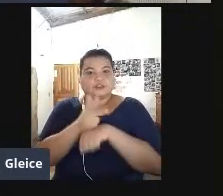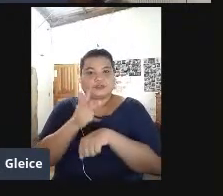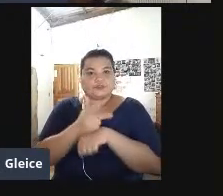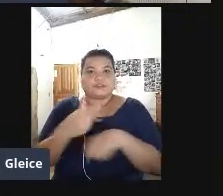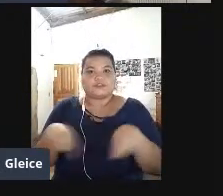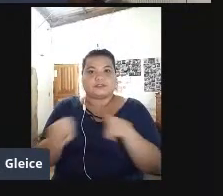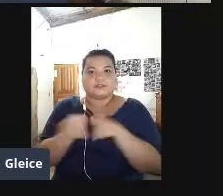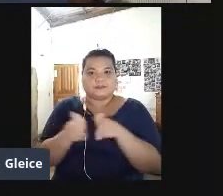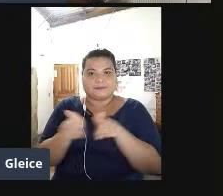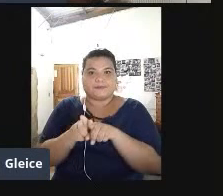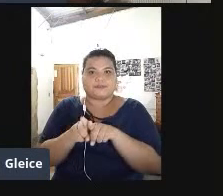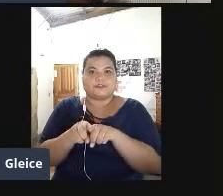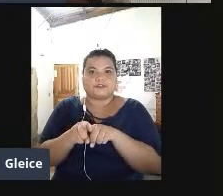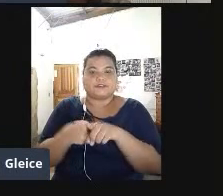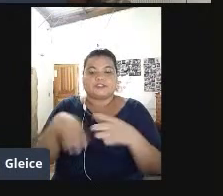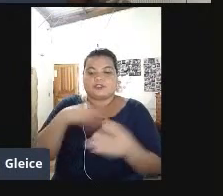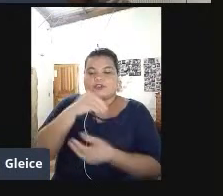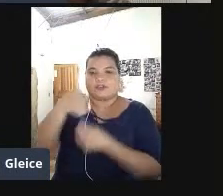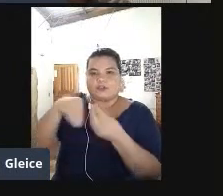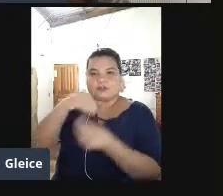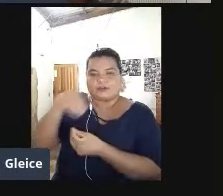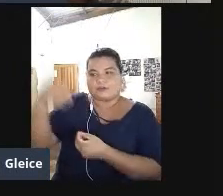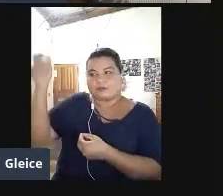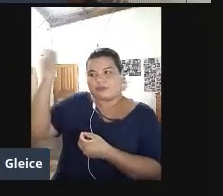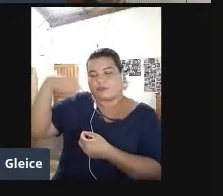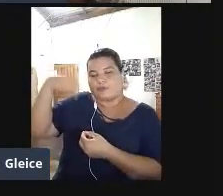diluição de caseinato de cálcio.